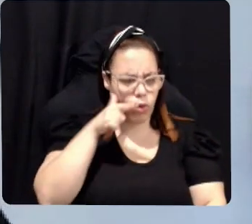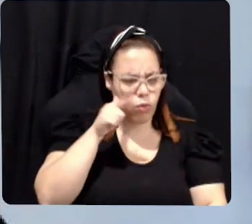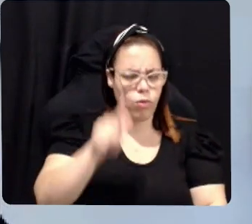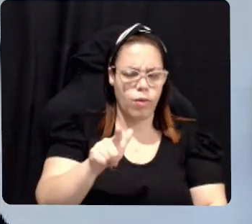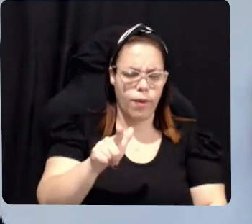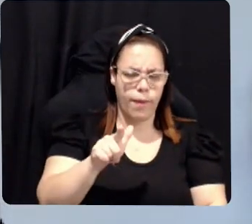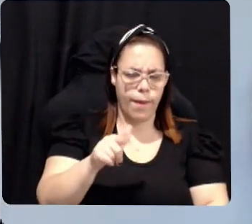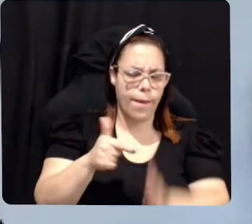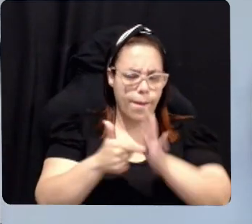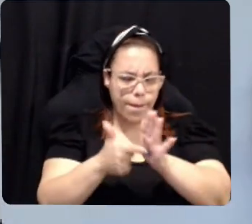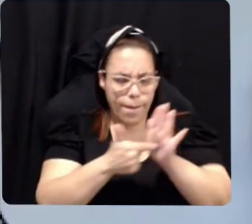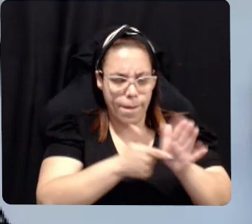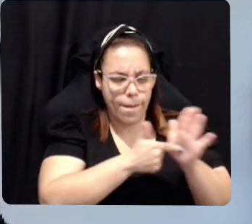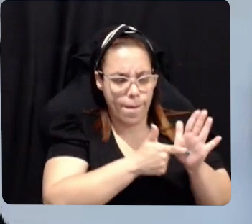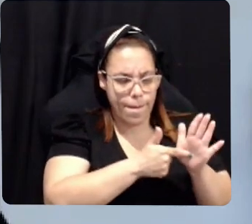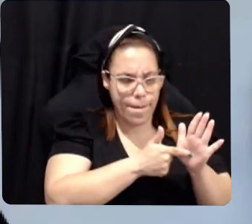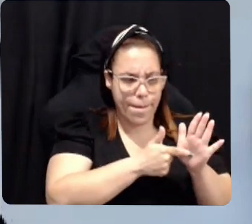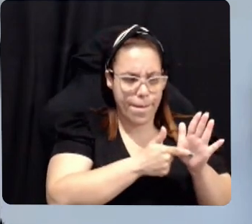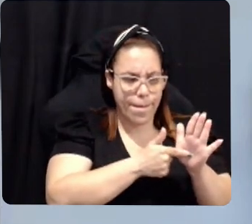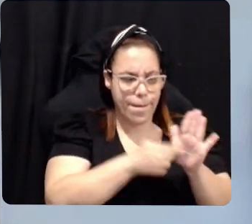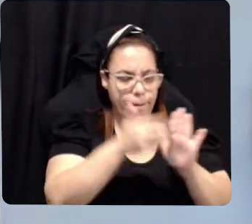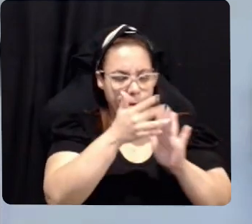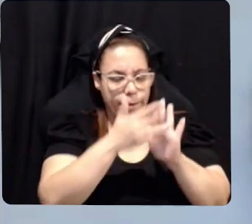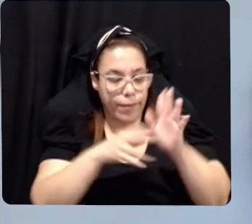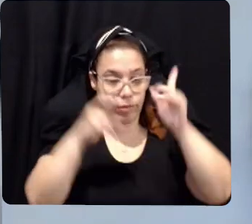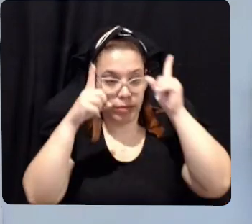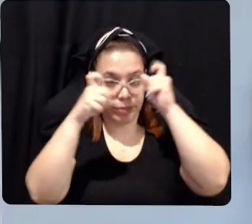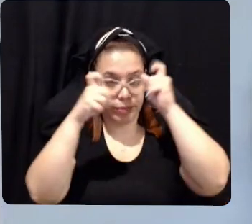e ela que é capaz de nos mostrar, de